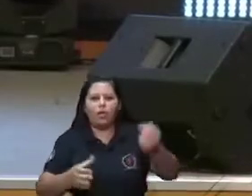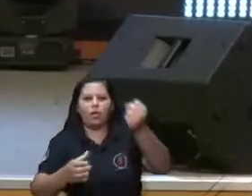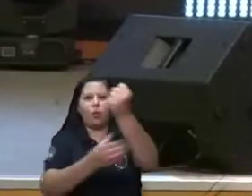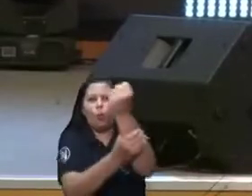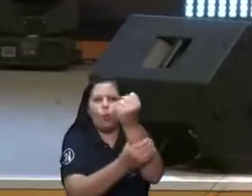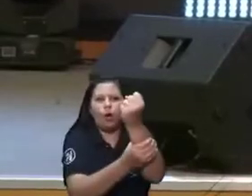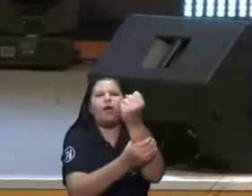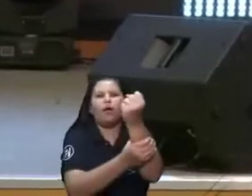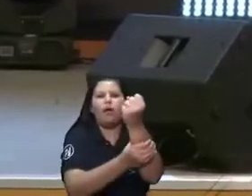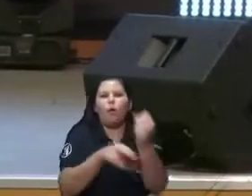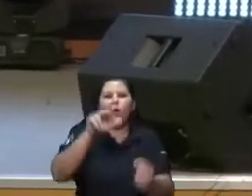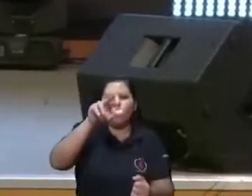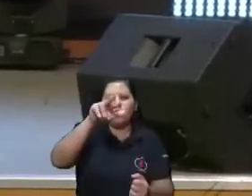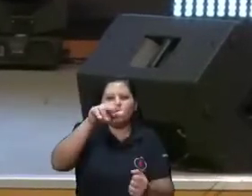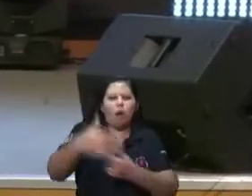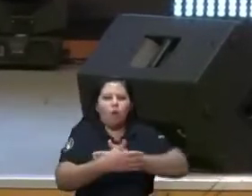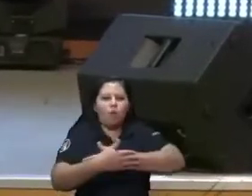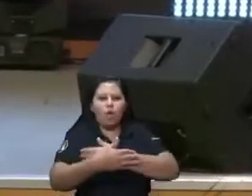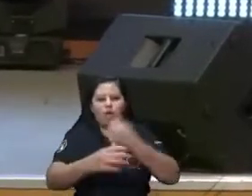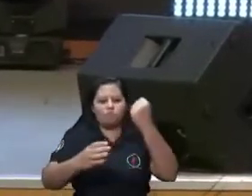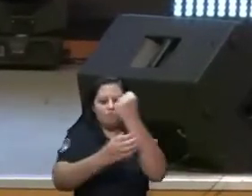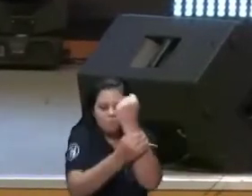Então ele vai falar de futuro,